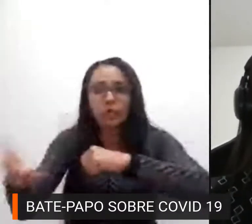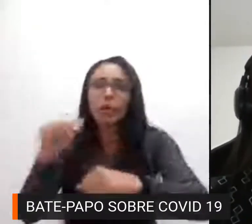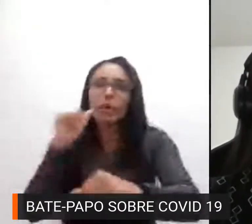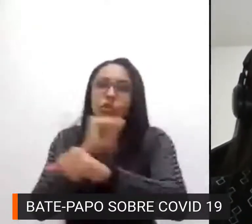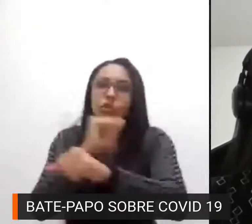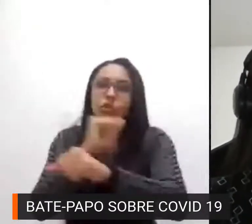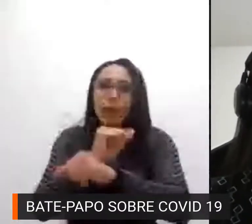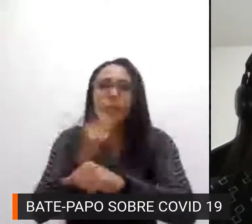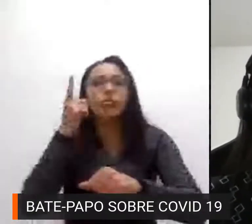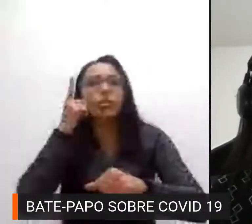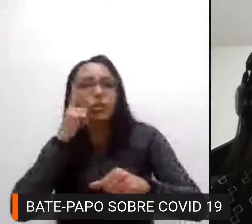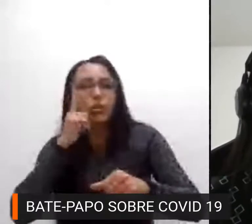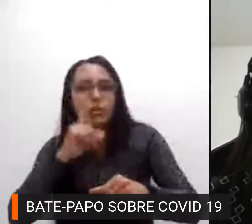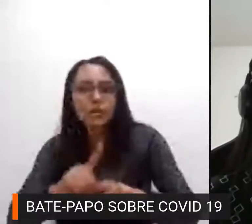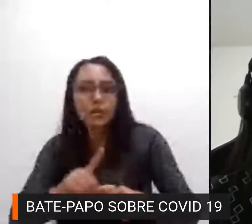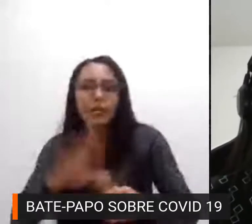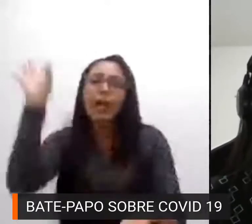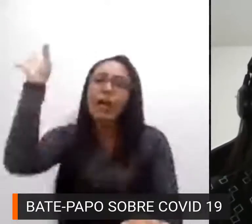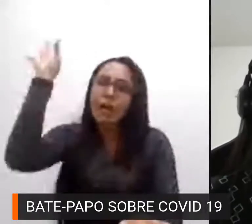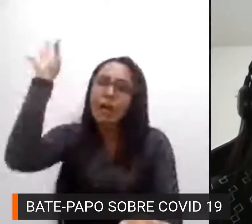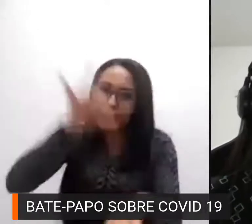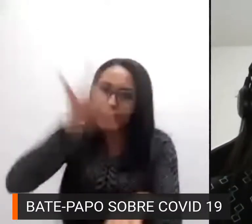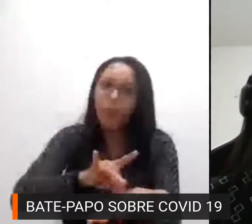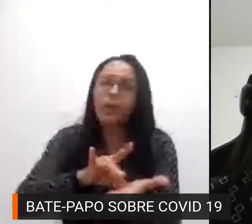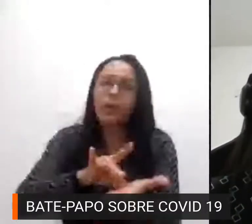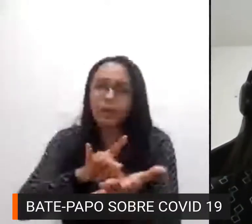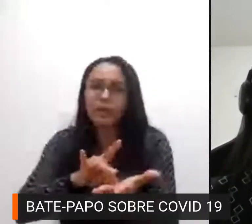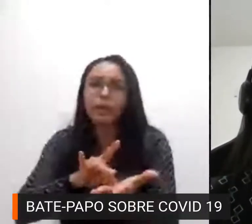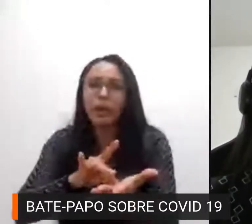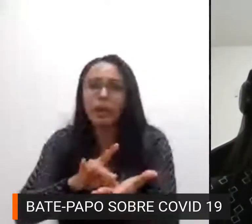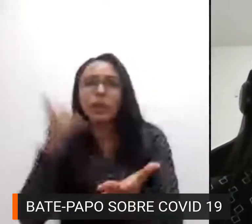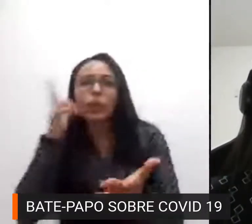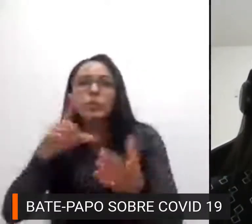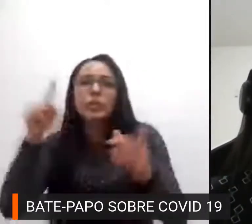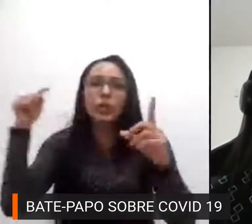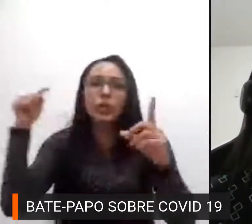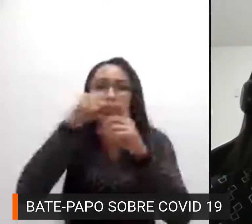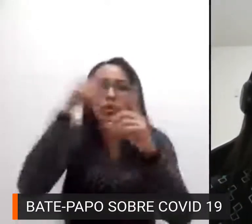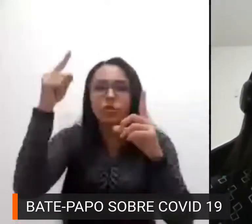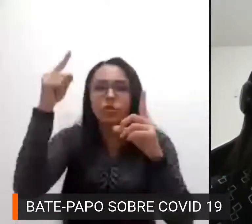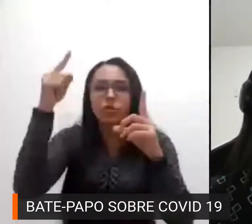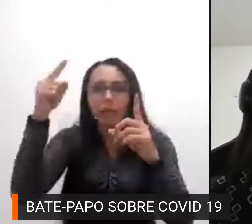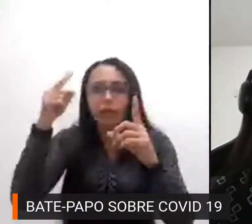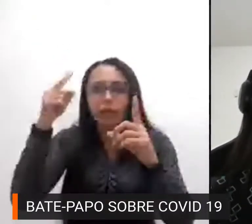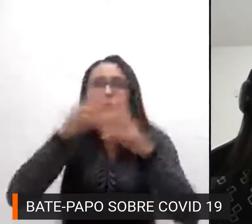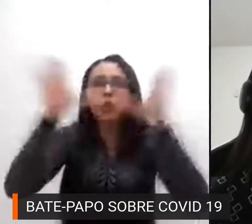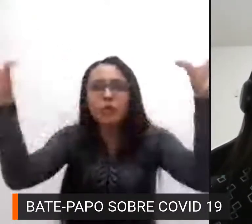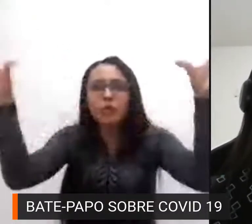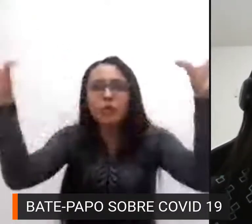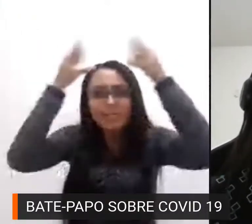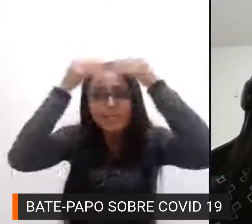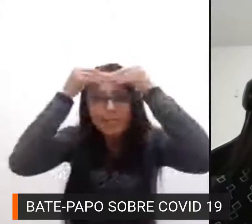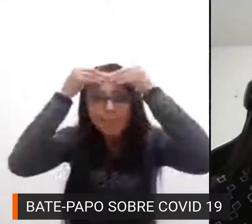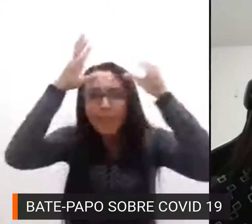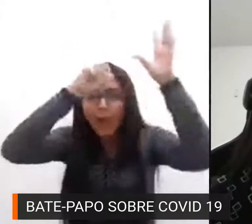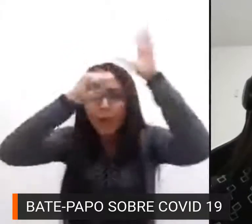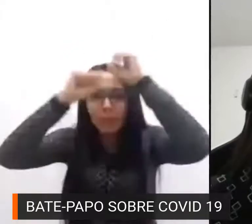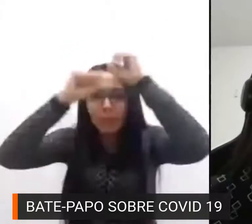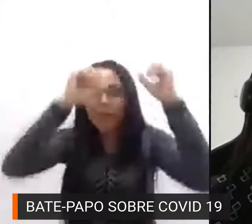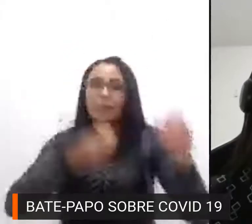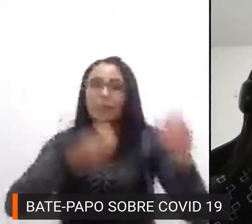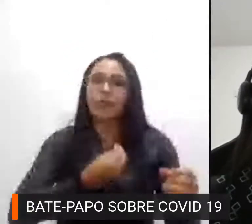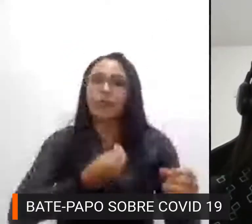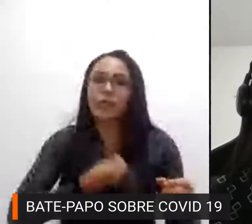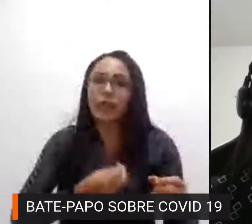consiga realmente atingir o nosso objetivo e que vocês levem essas dicas para a vida de vocês, para se